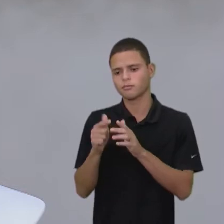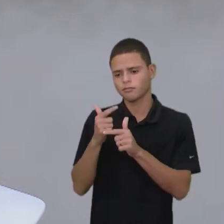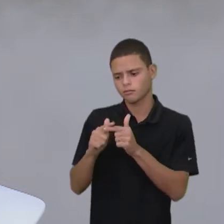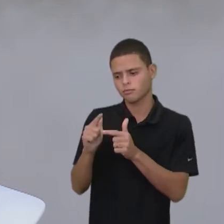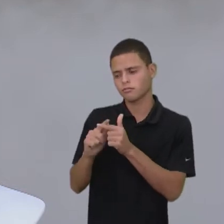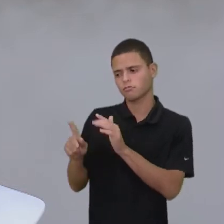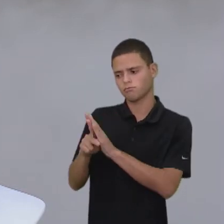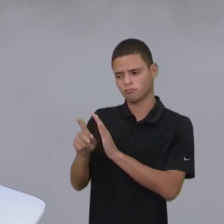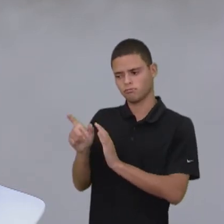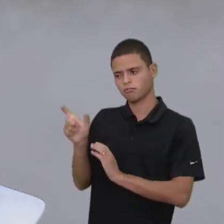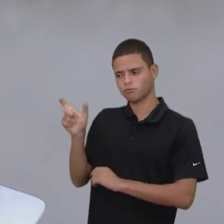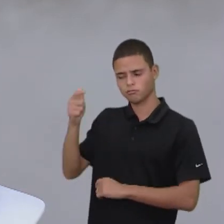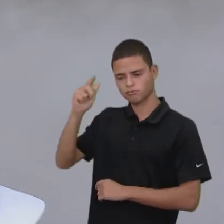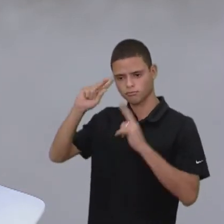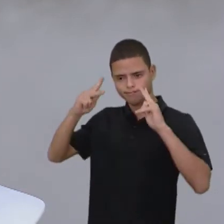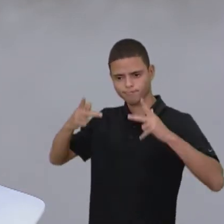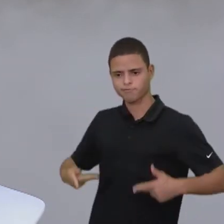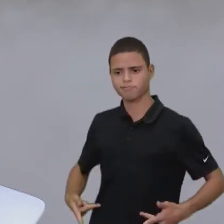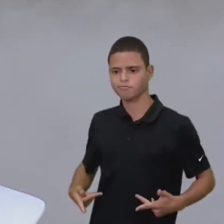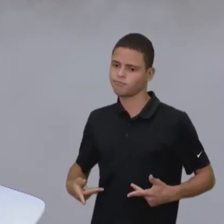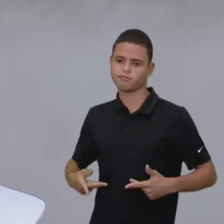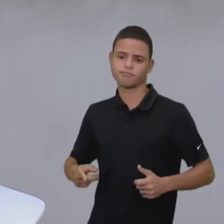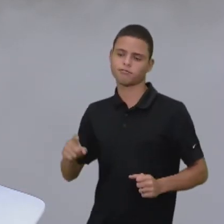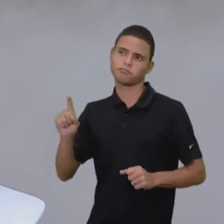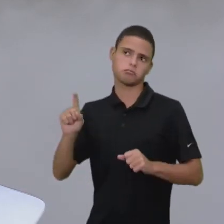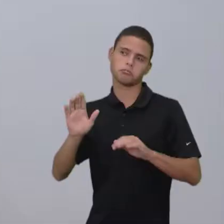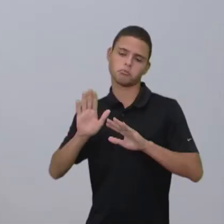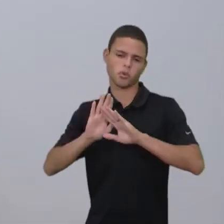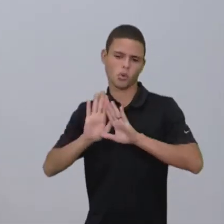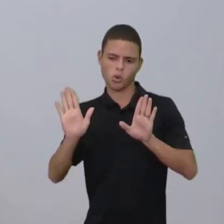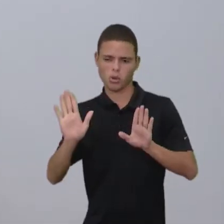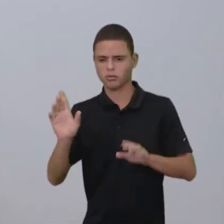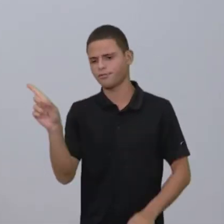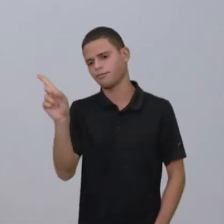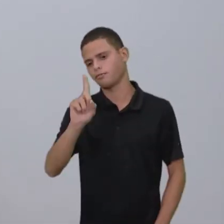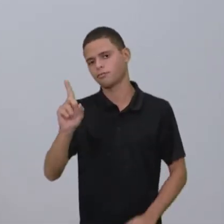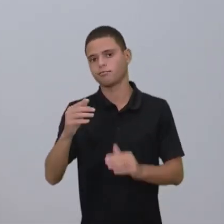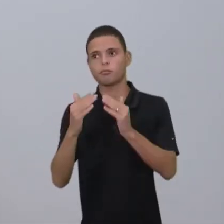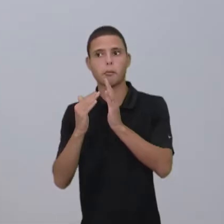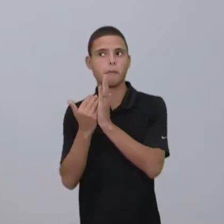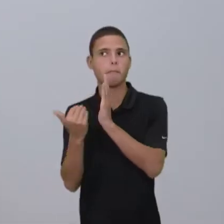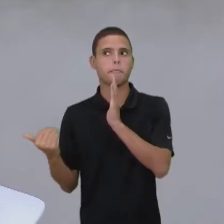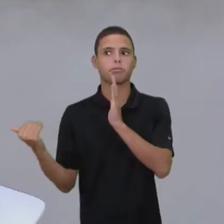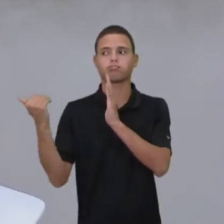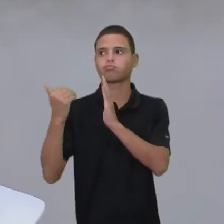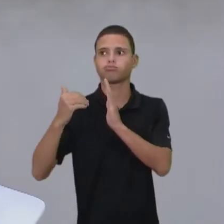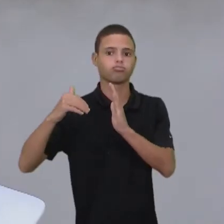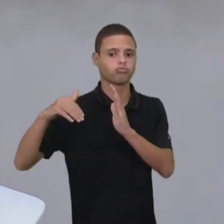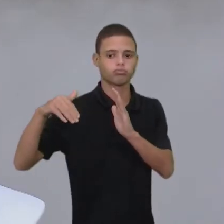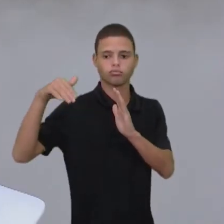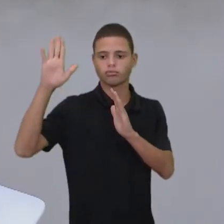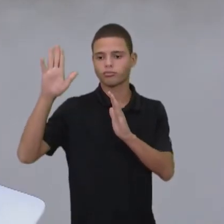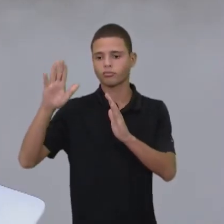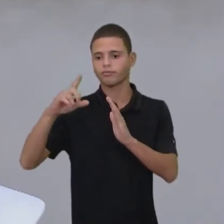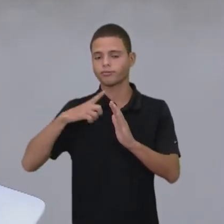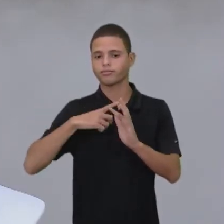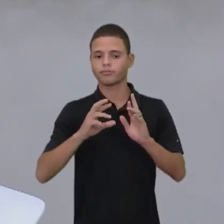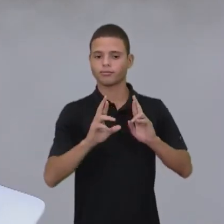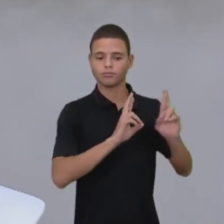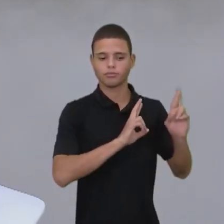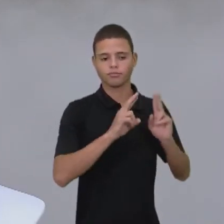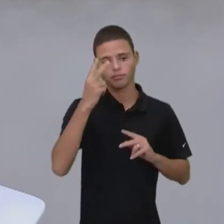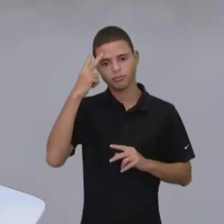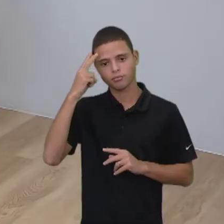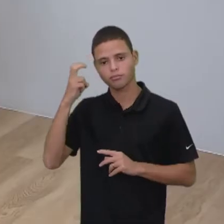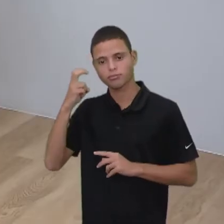corpo, mas é algo que vai muito além, né, algo que vai também, que envolve aí a nossa cultura e que envolve também o